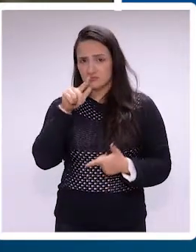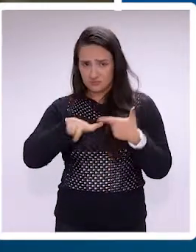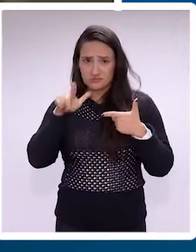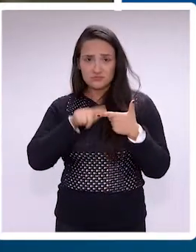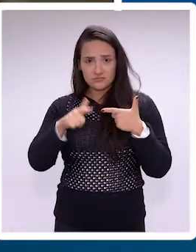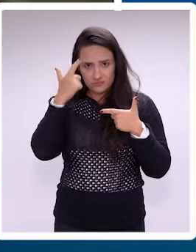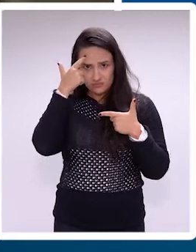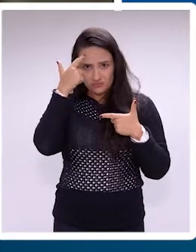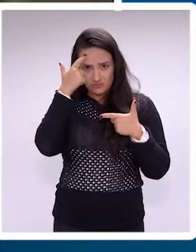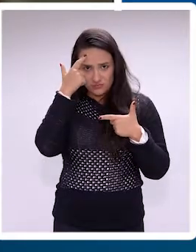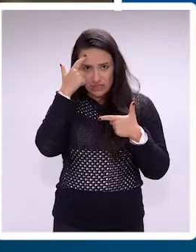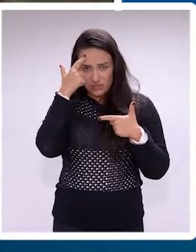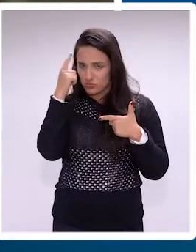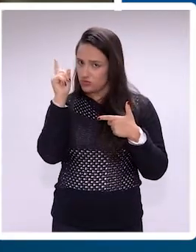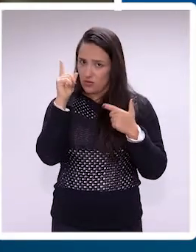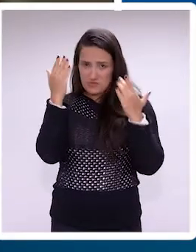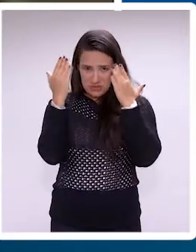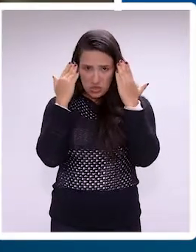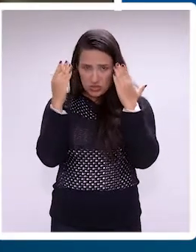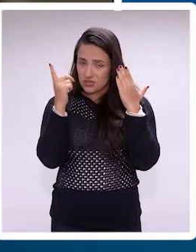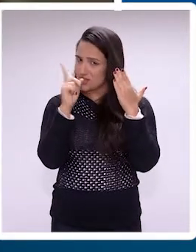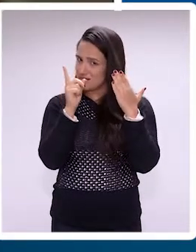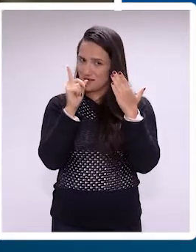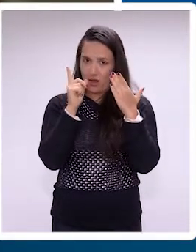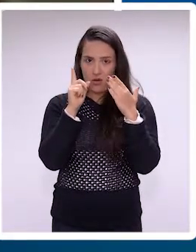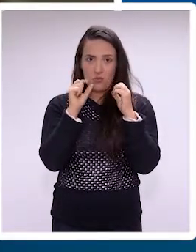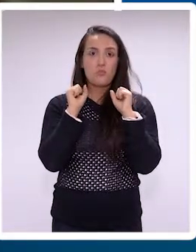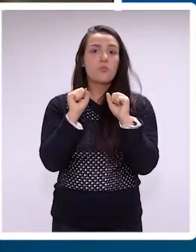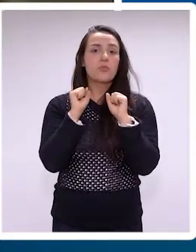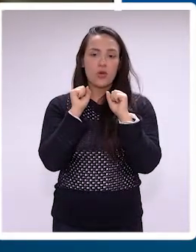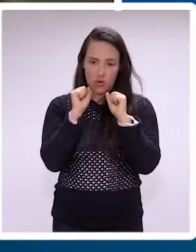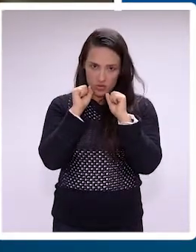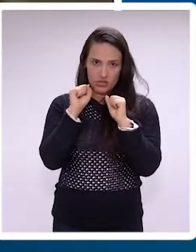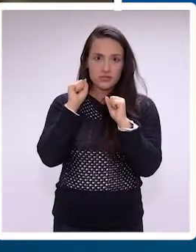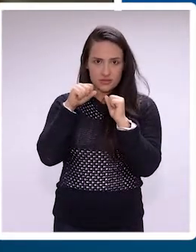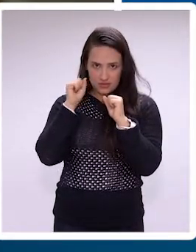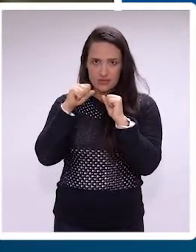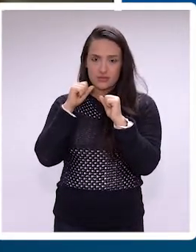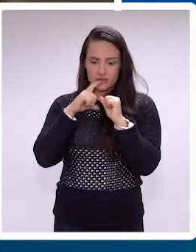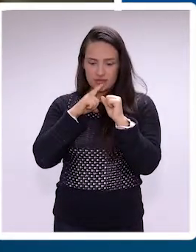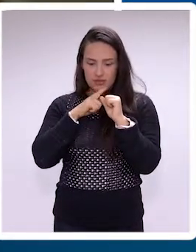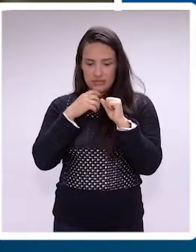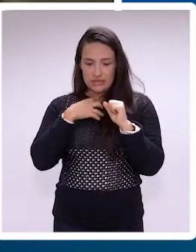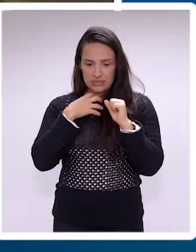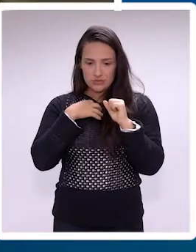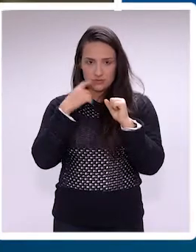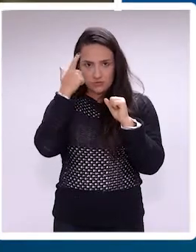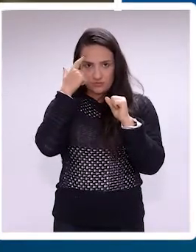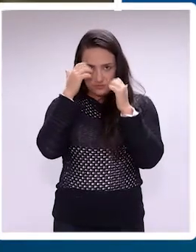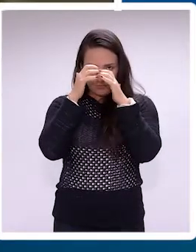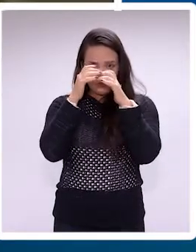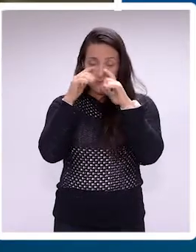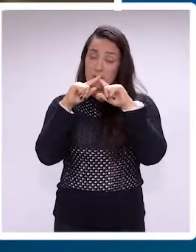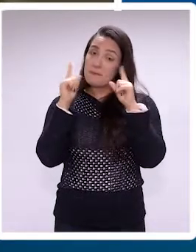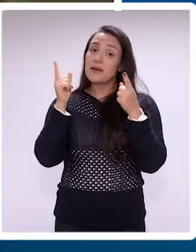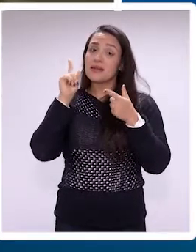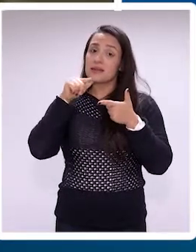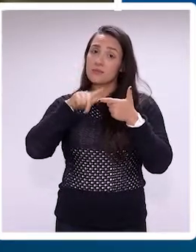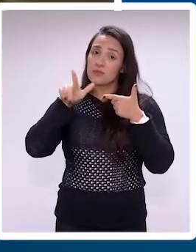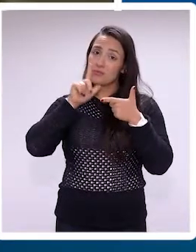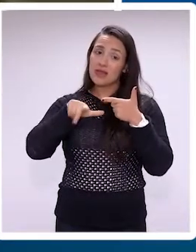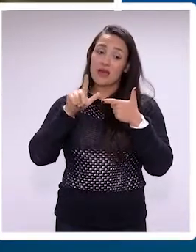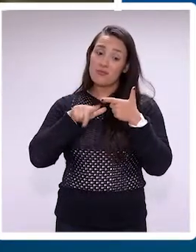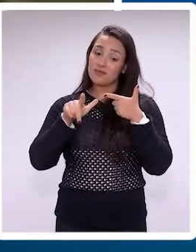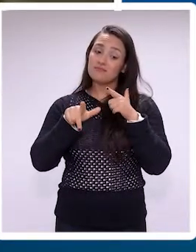As manifestações podem ser psicológicas, mas é uma doença hoje claramente definida.